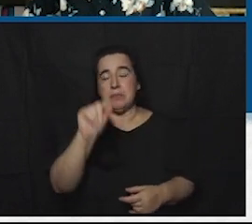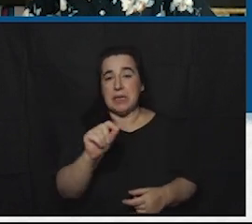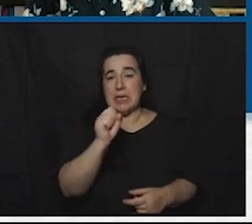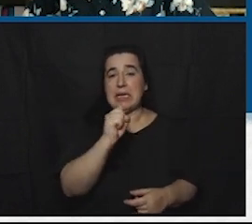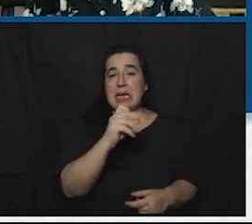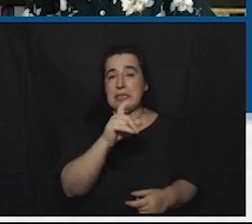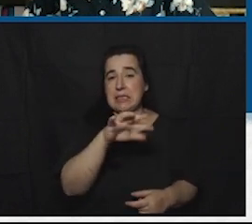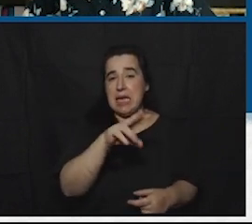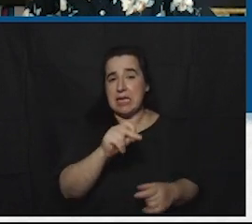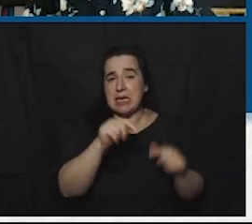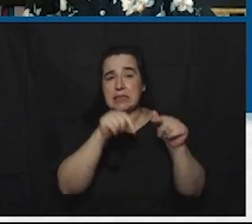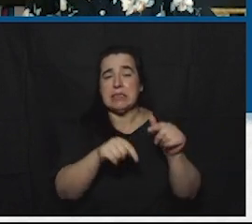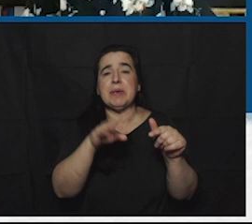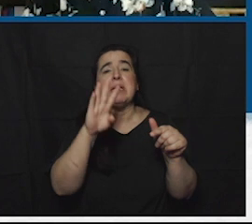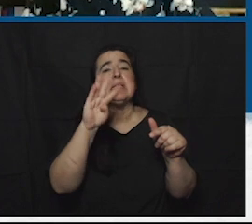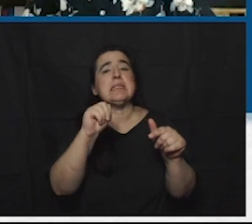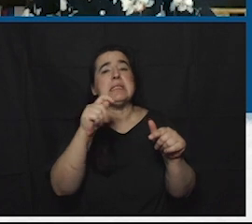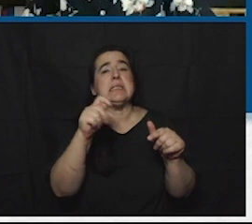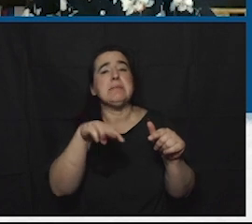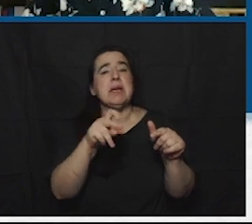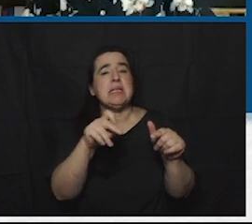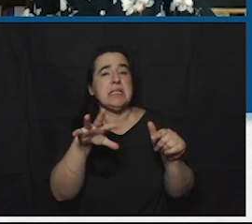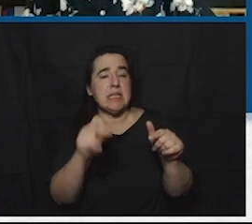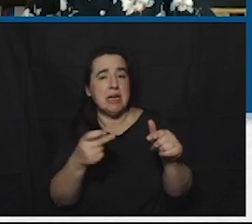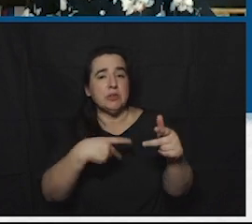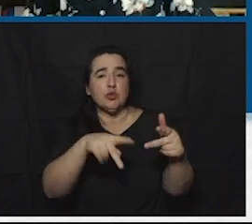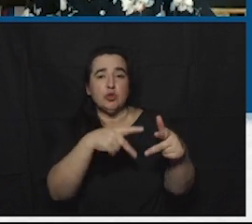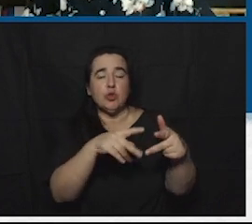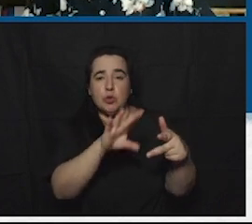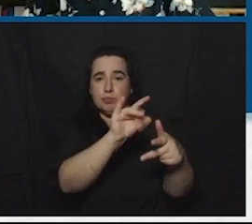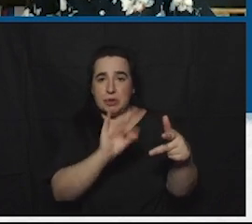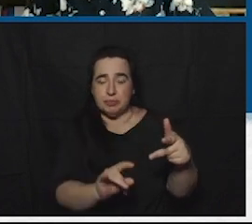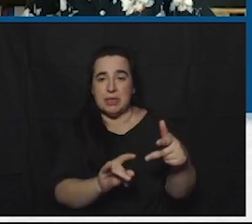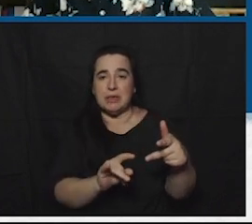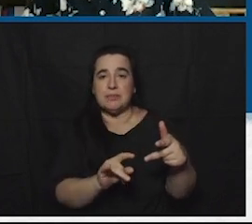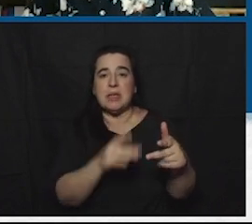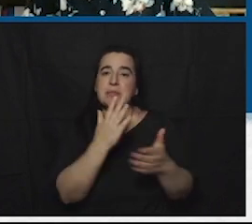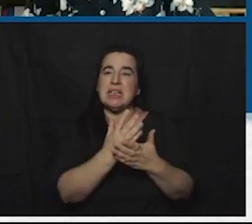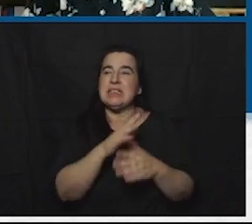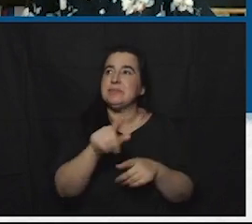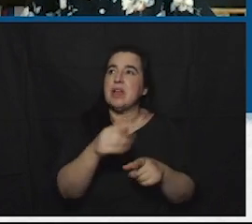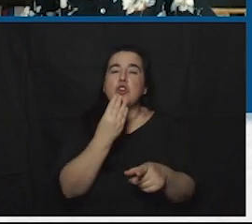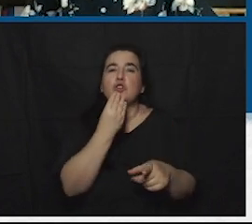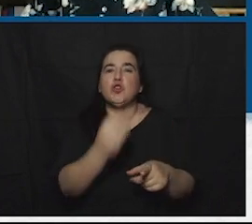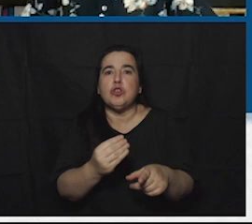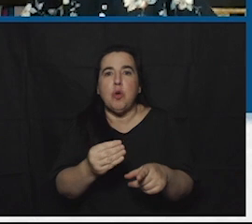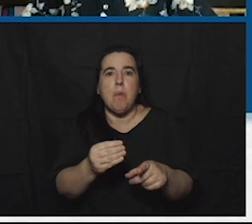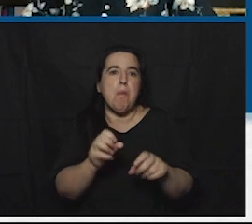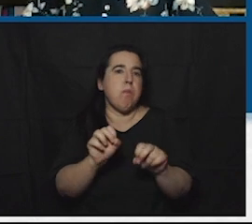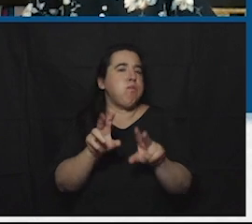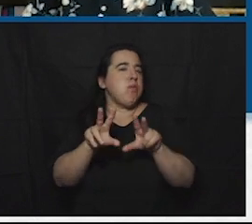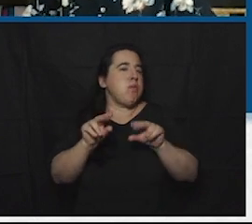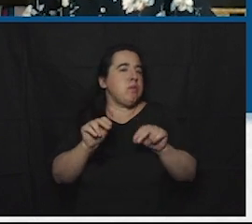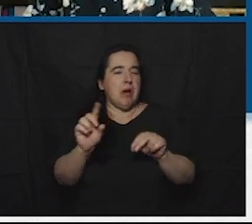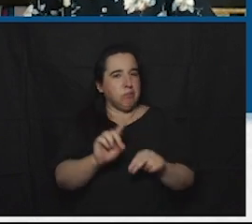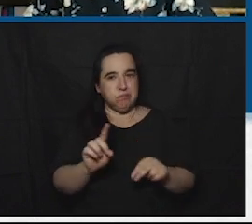quer embaixo depois a Samaria, né? Tinha sido misturada pelos assírios e já não era aquele judeu puro como era